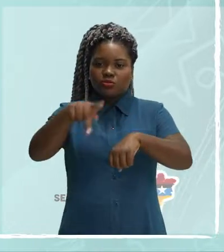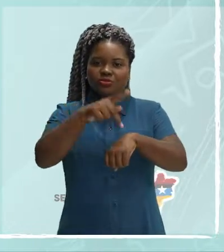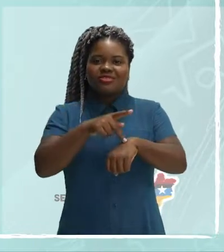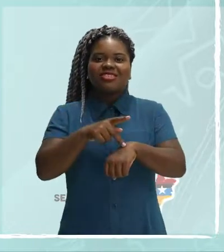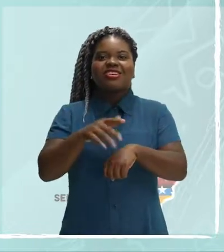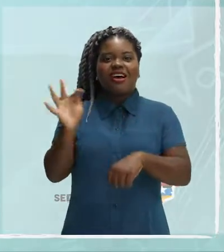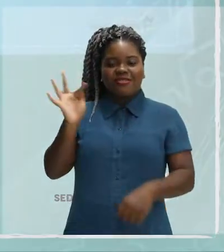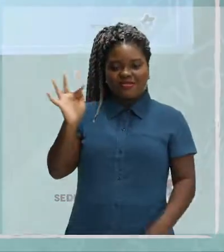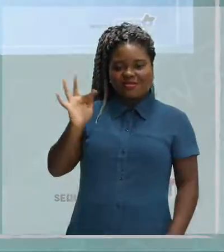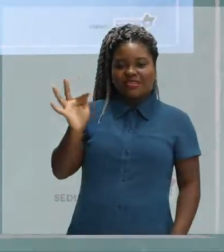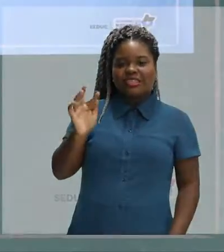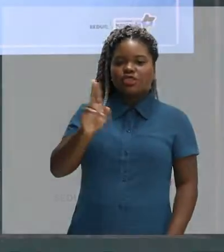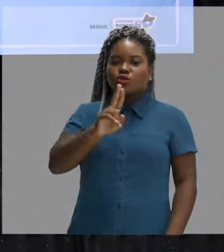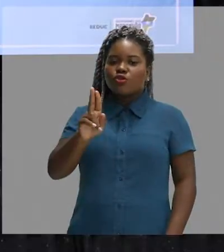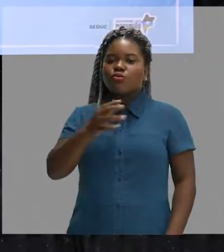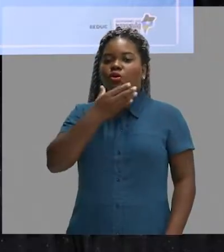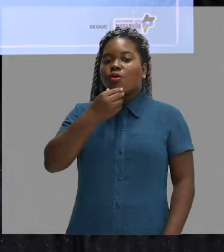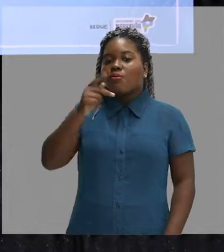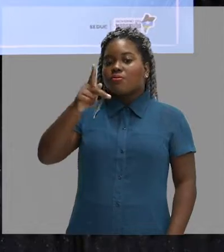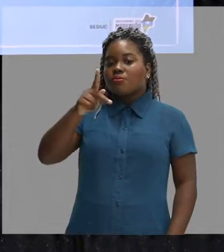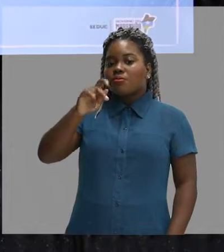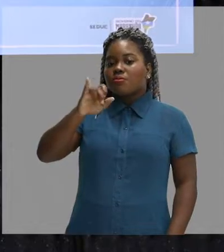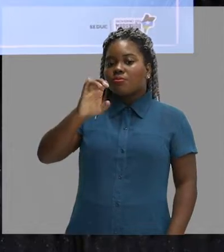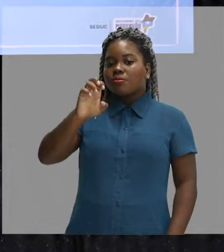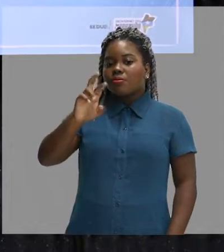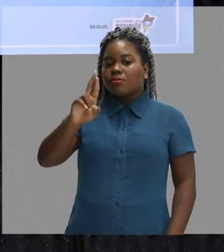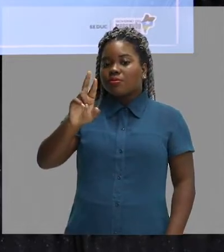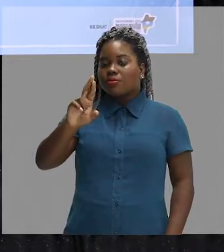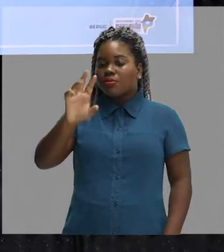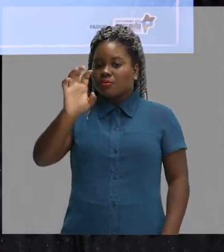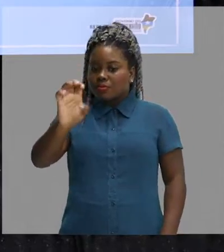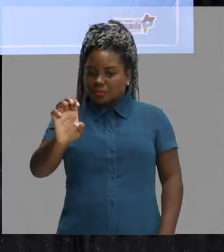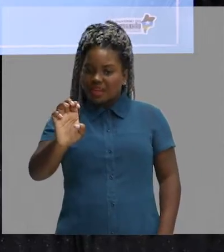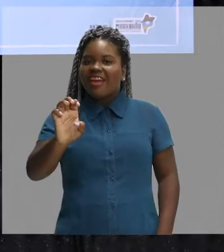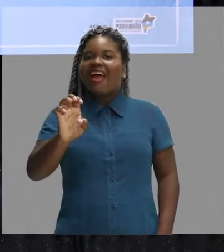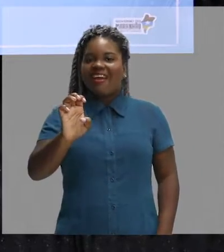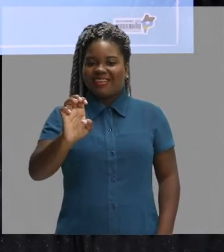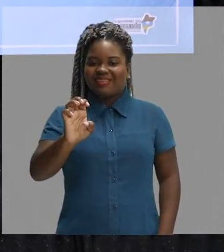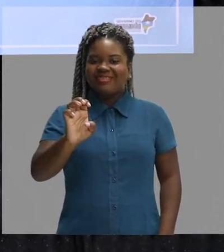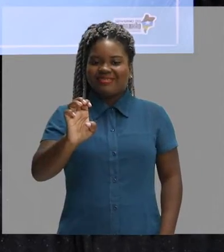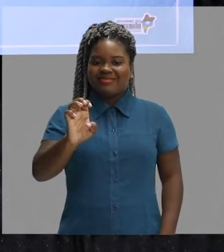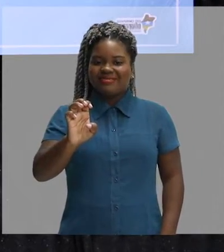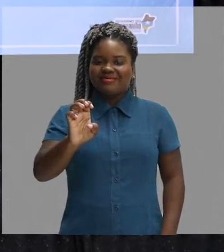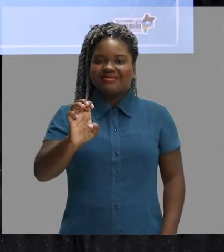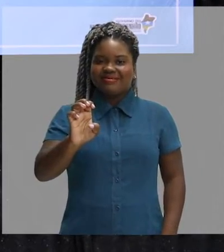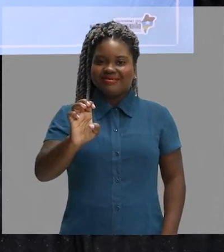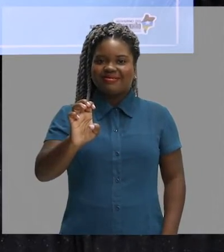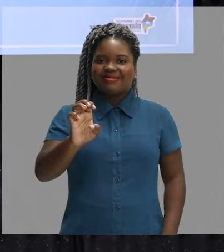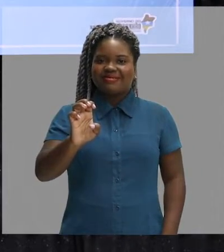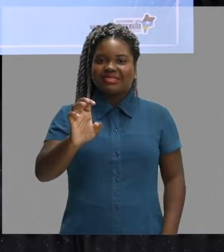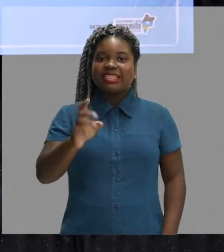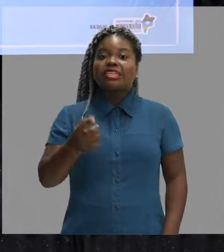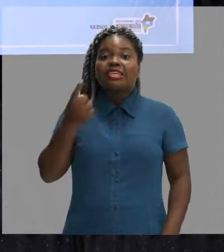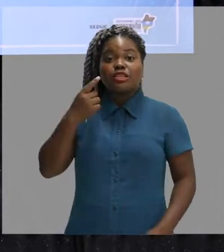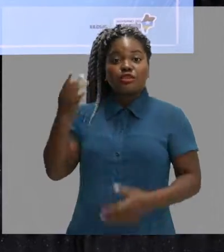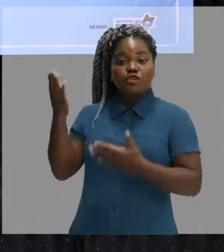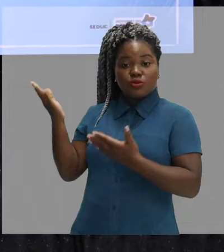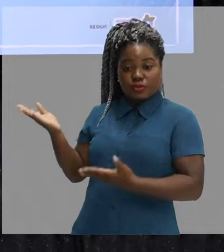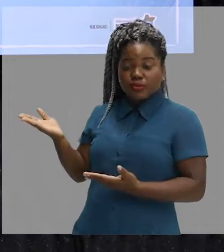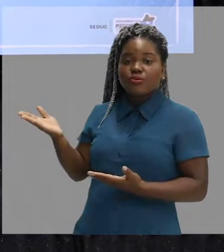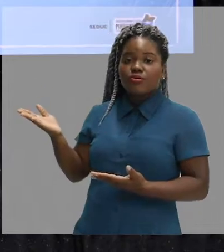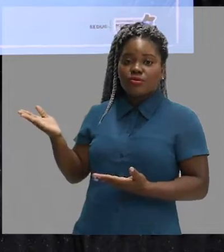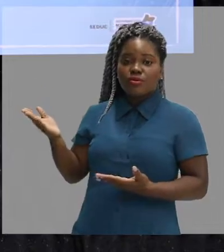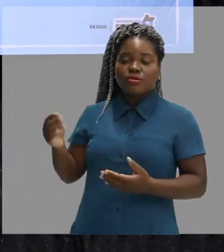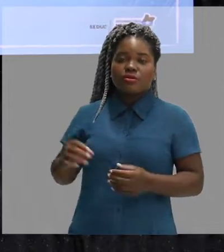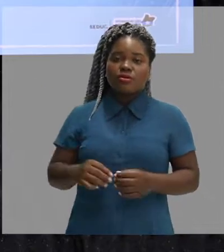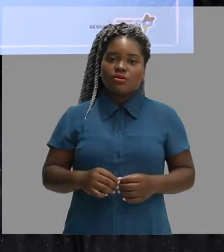Bourdieu. A pronúncia do nome do cara é Bourdieu, mas se escreve assim, ó, Bourdieu, beleza? Mas se pronuncia